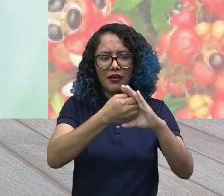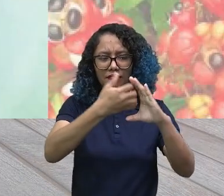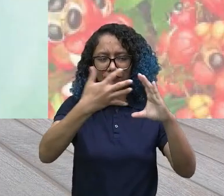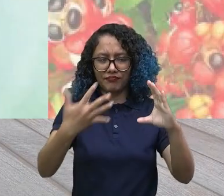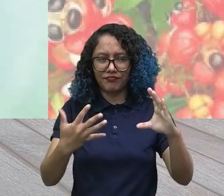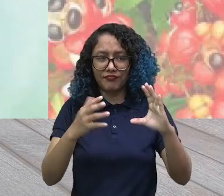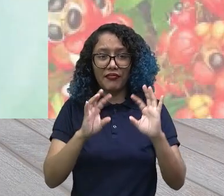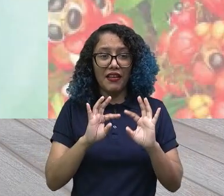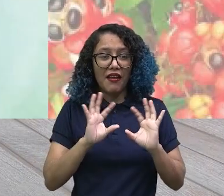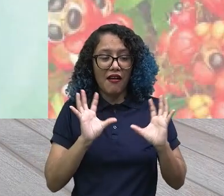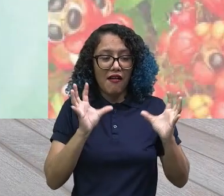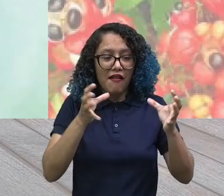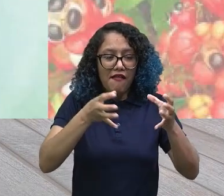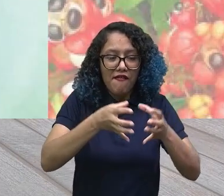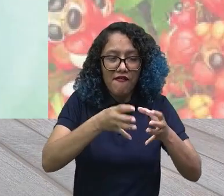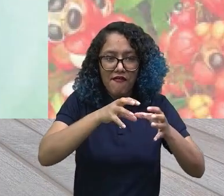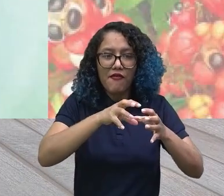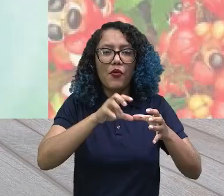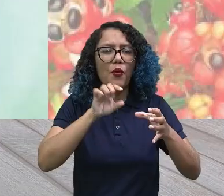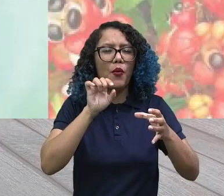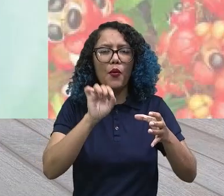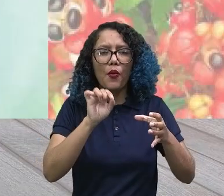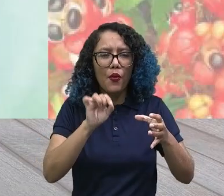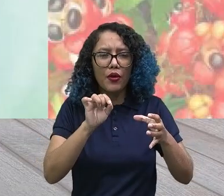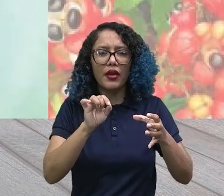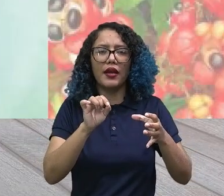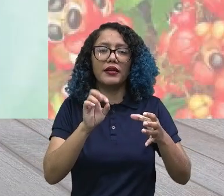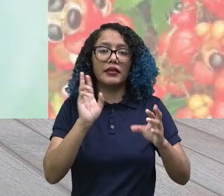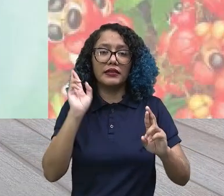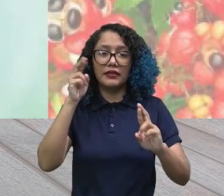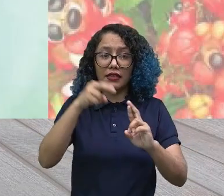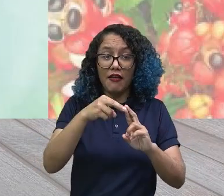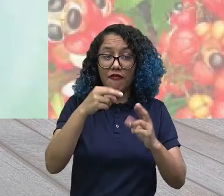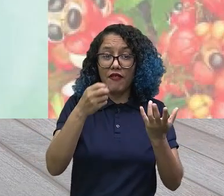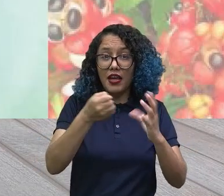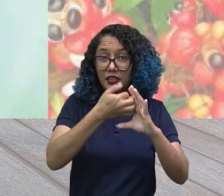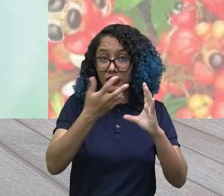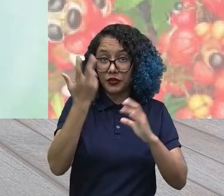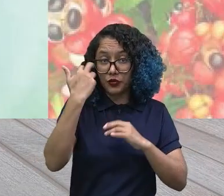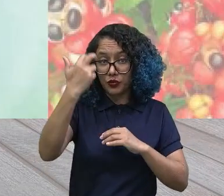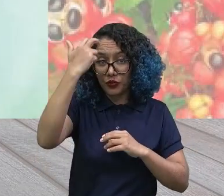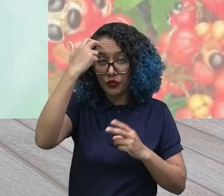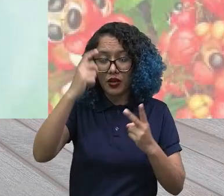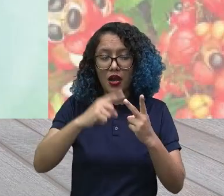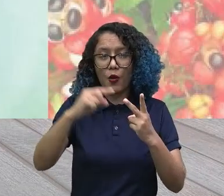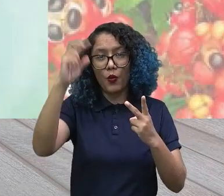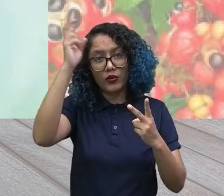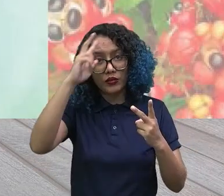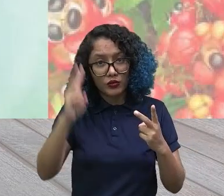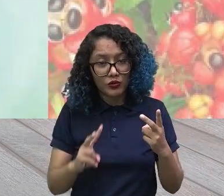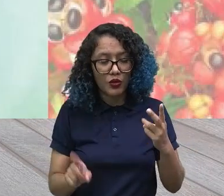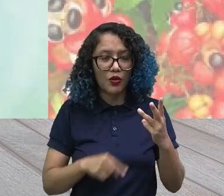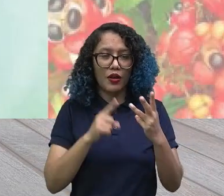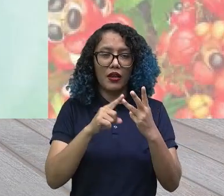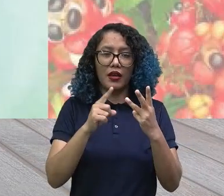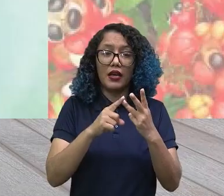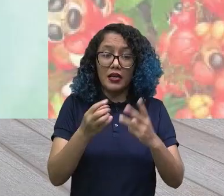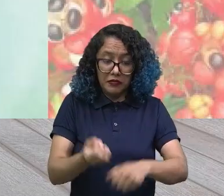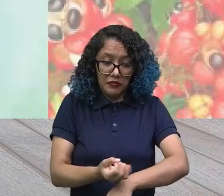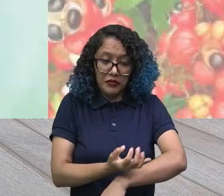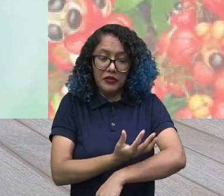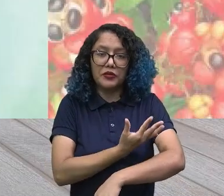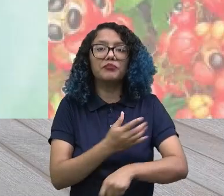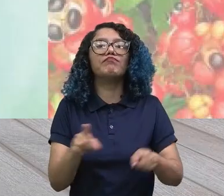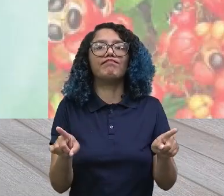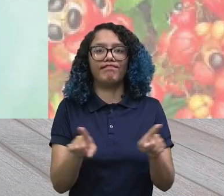traços culturais, a parte da história, os fatores históricos e até mesmo os